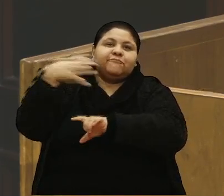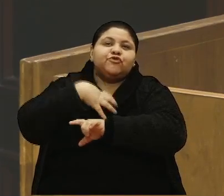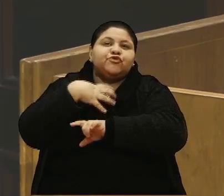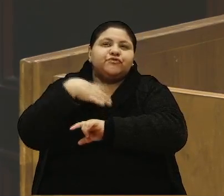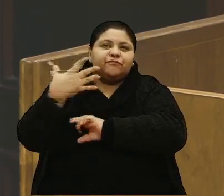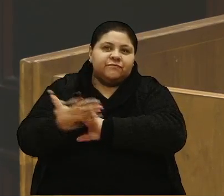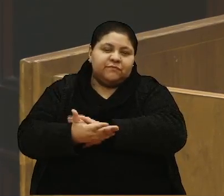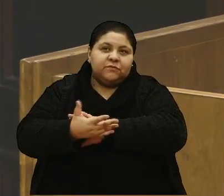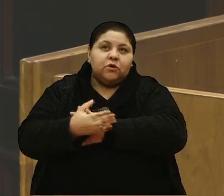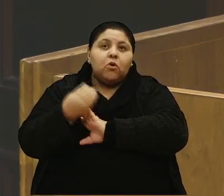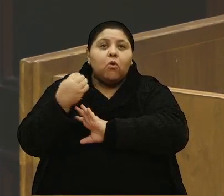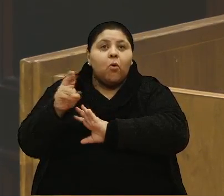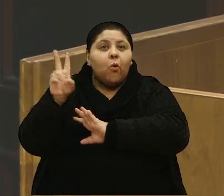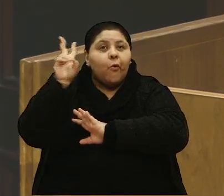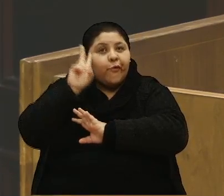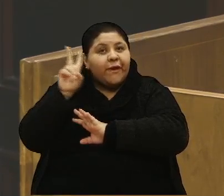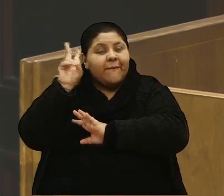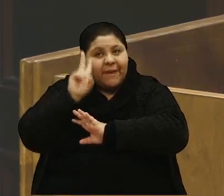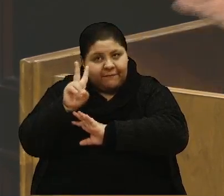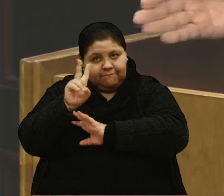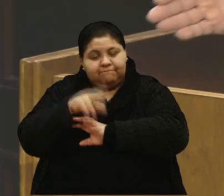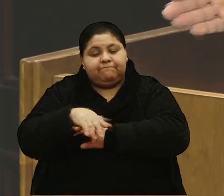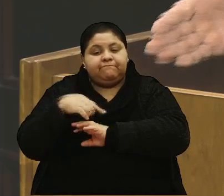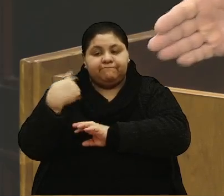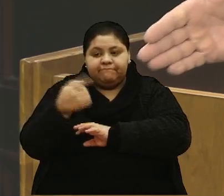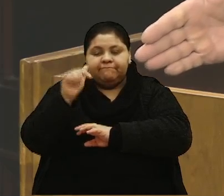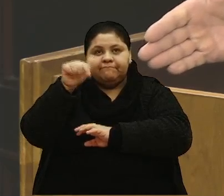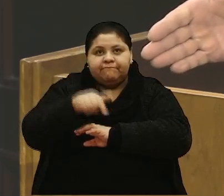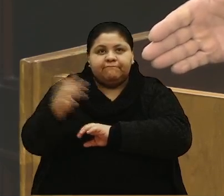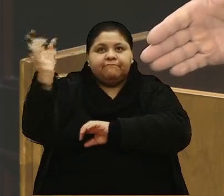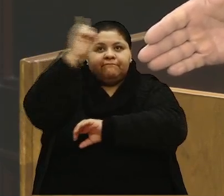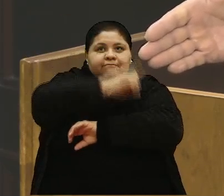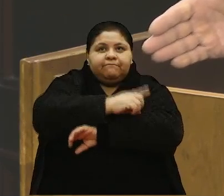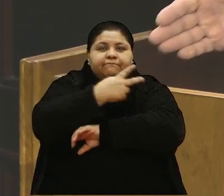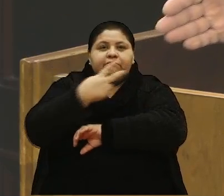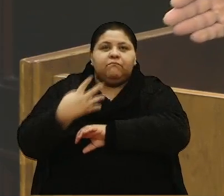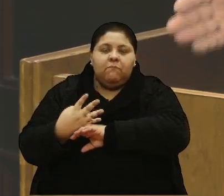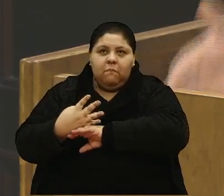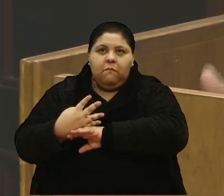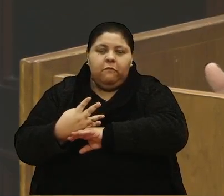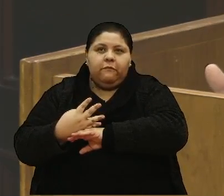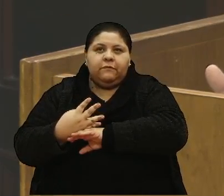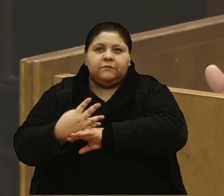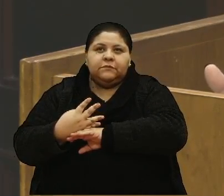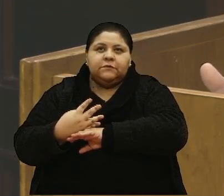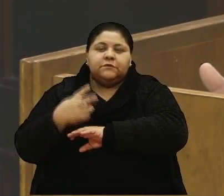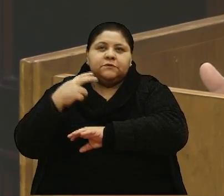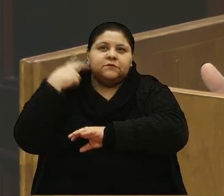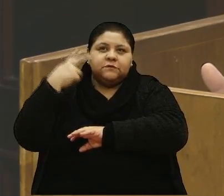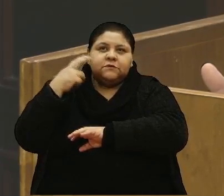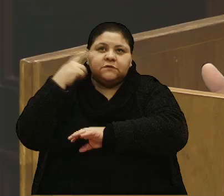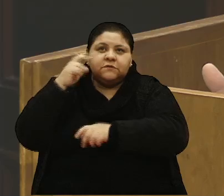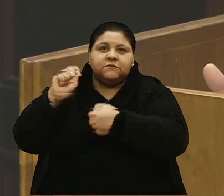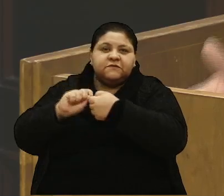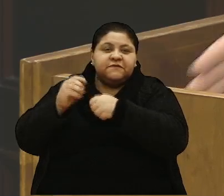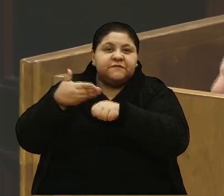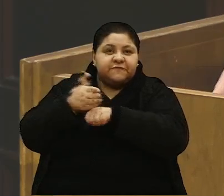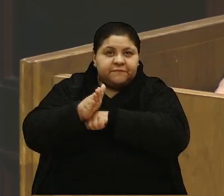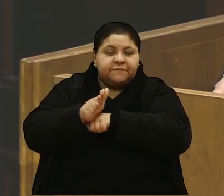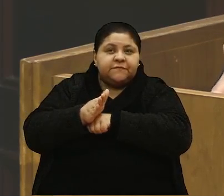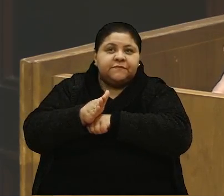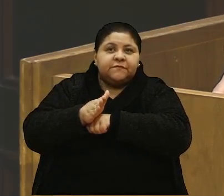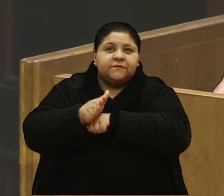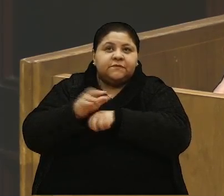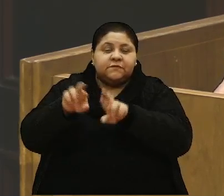outra, ou pelo menos lembrar elas. Nós temos aqui no dia 24... vereador Fantinel, que faz parte da Comissão da Agricultura,